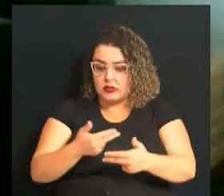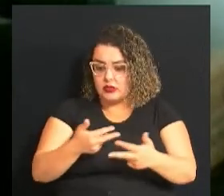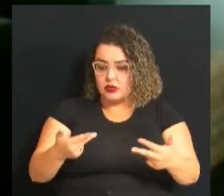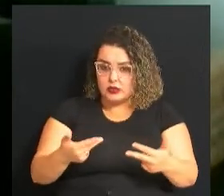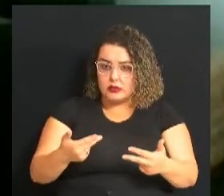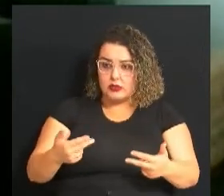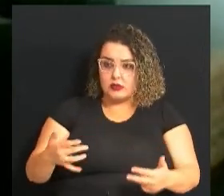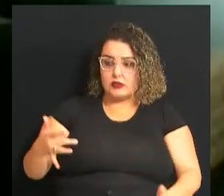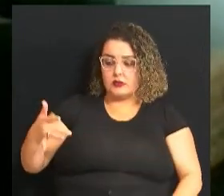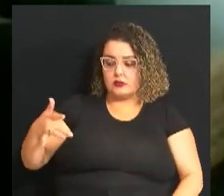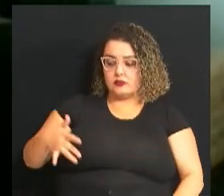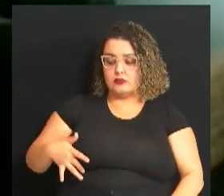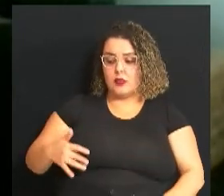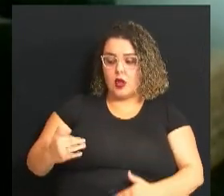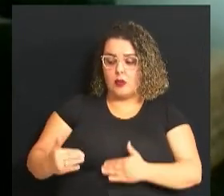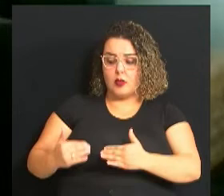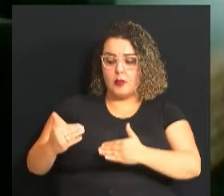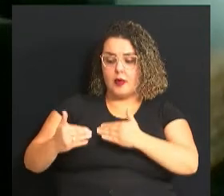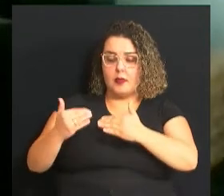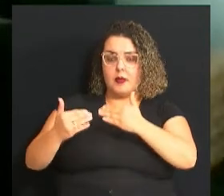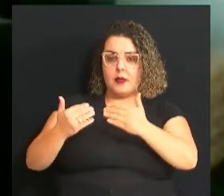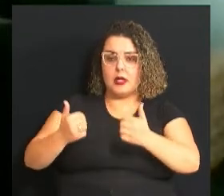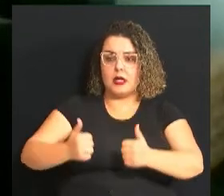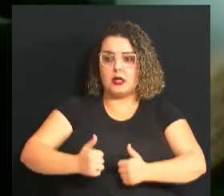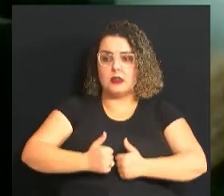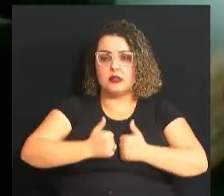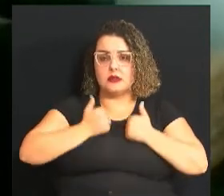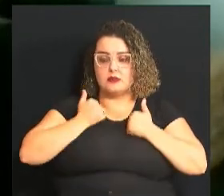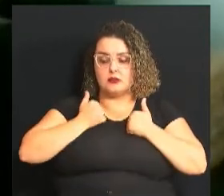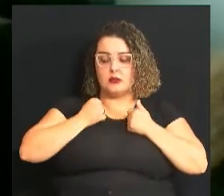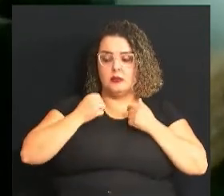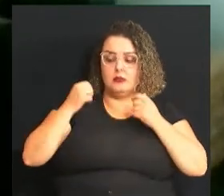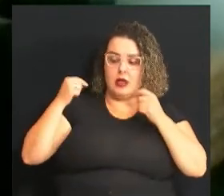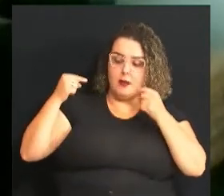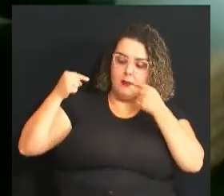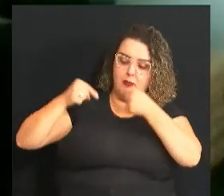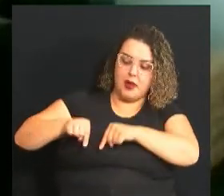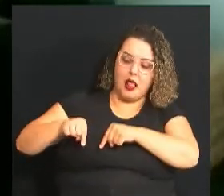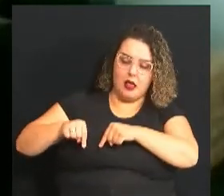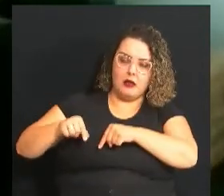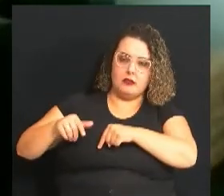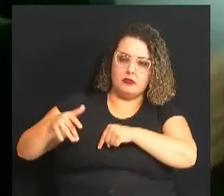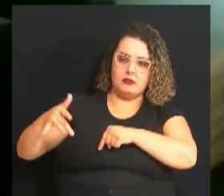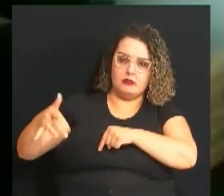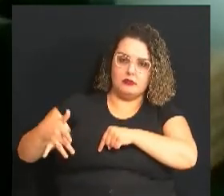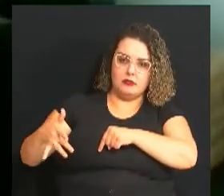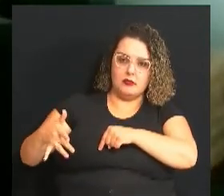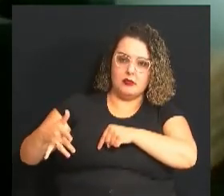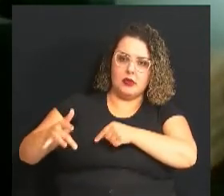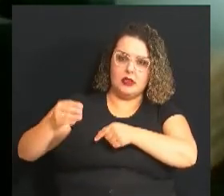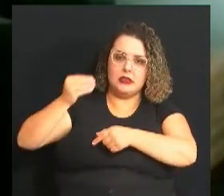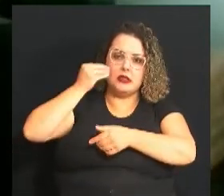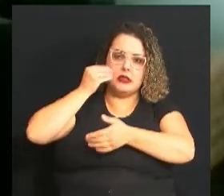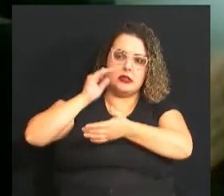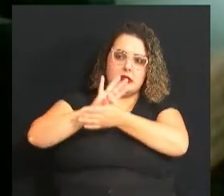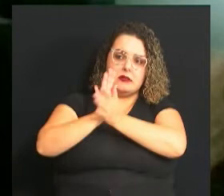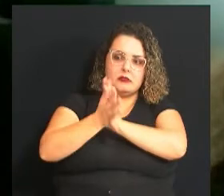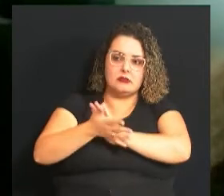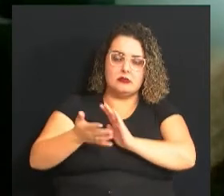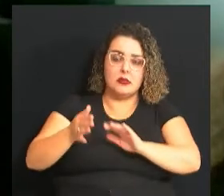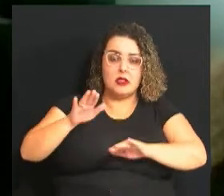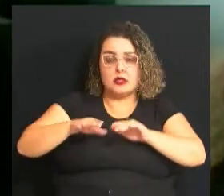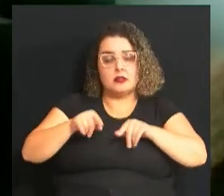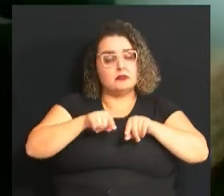uma resposta imunológica que agride o fígado. Às vezes isso acontece por similaridades